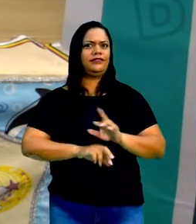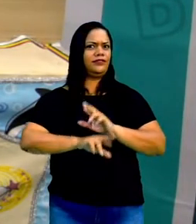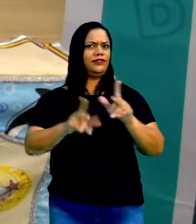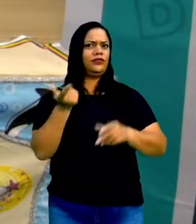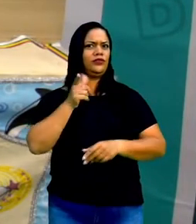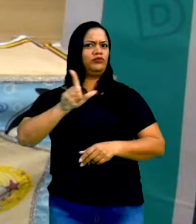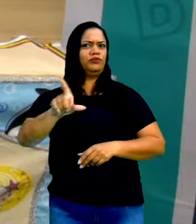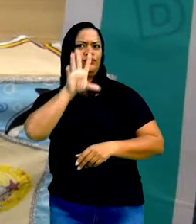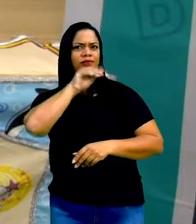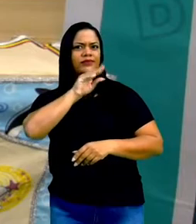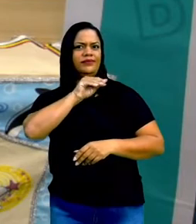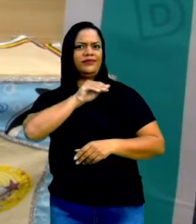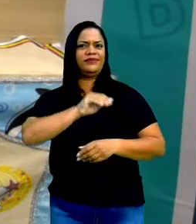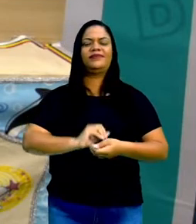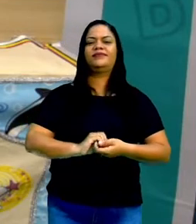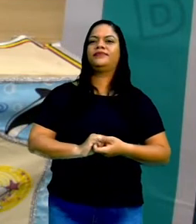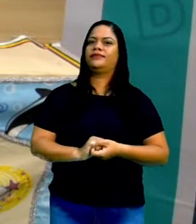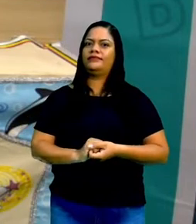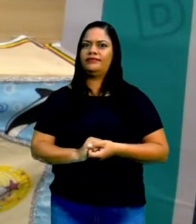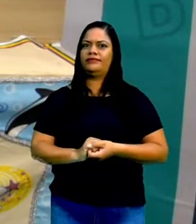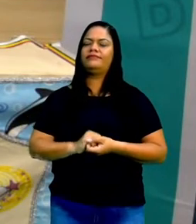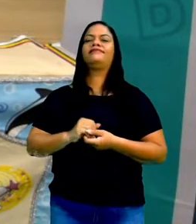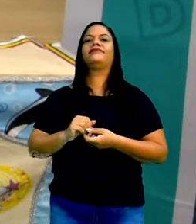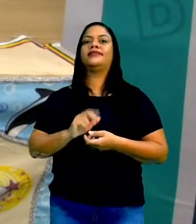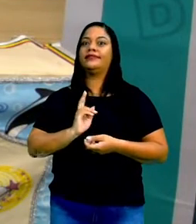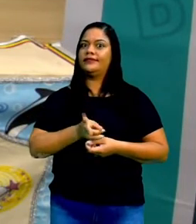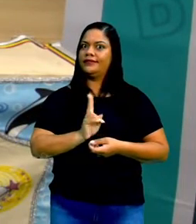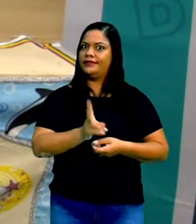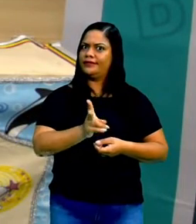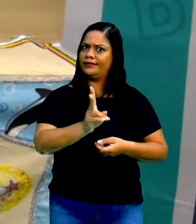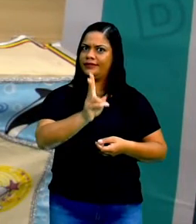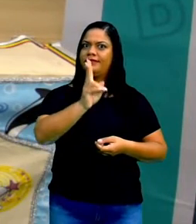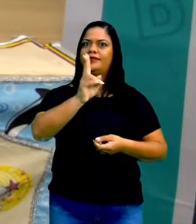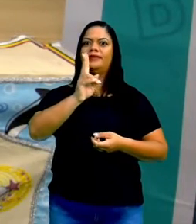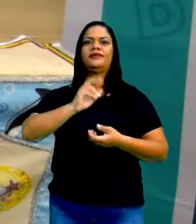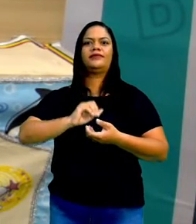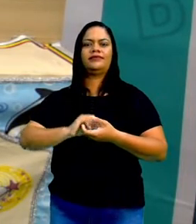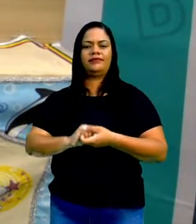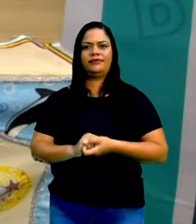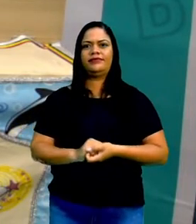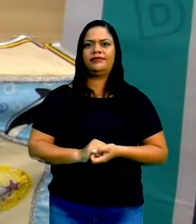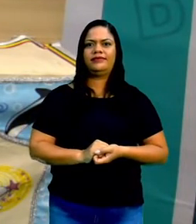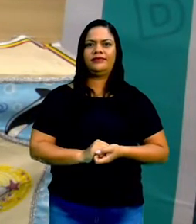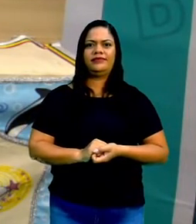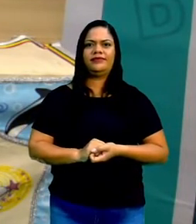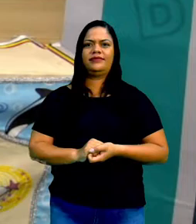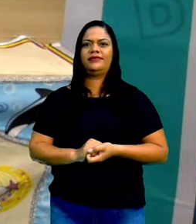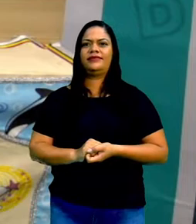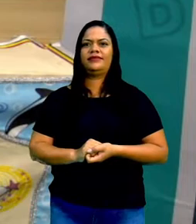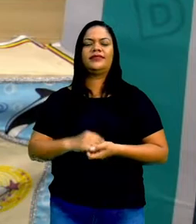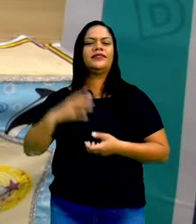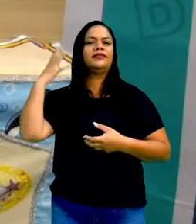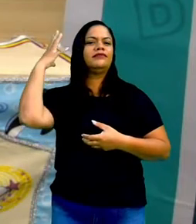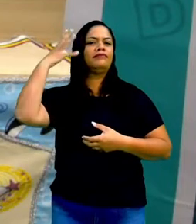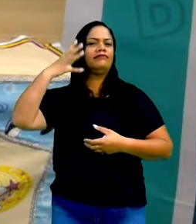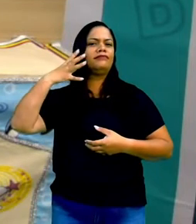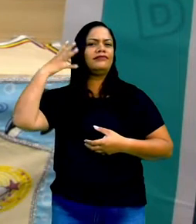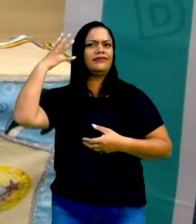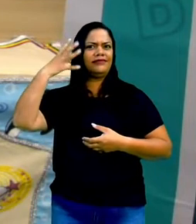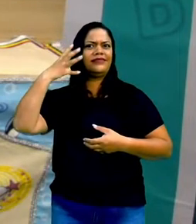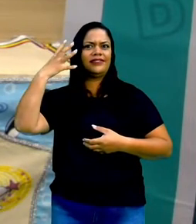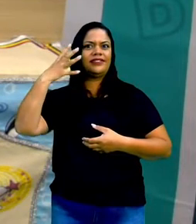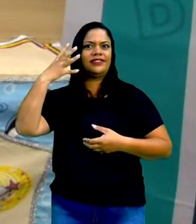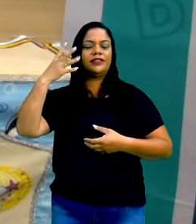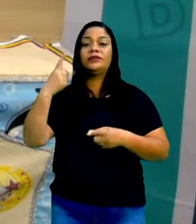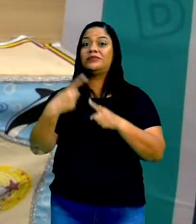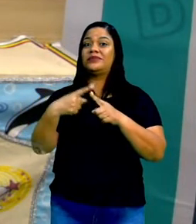outros patinhos. Por onde ele passava, deixava rastros musicais,